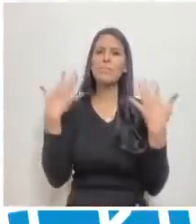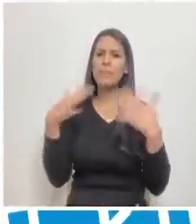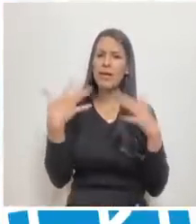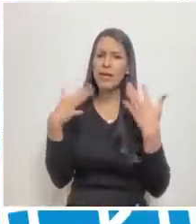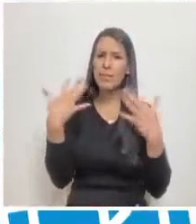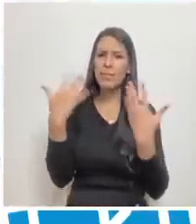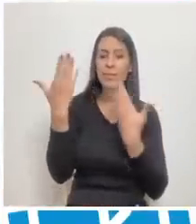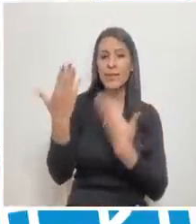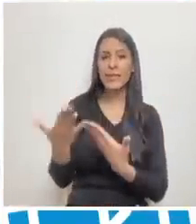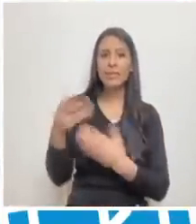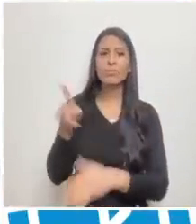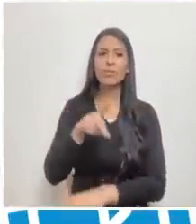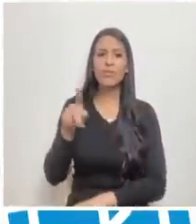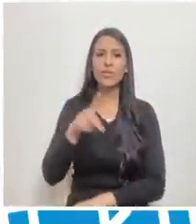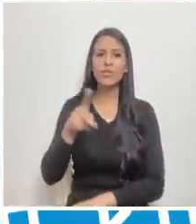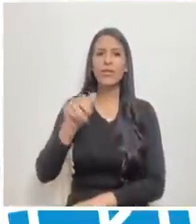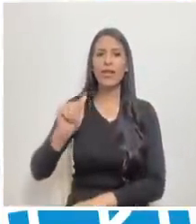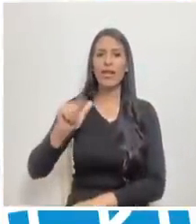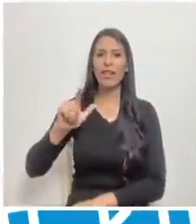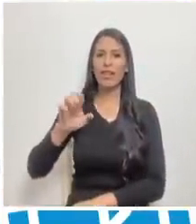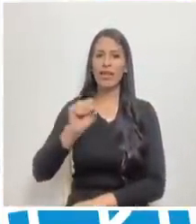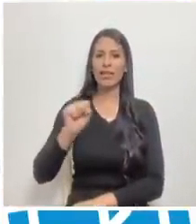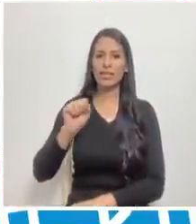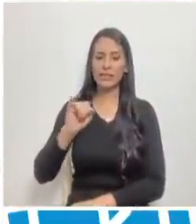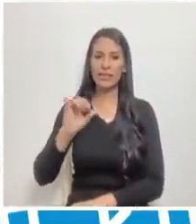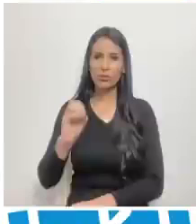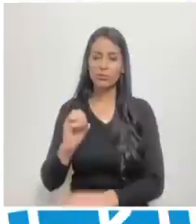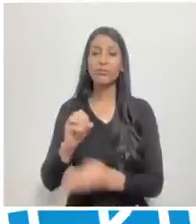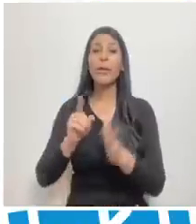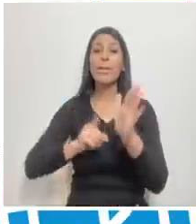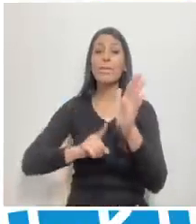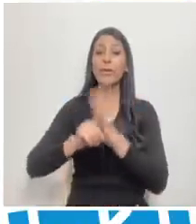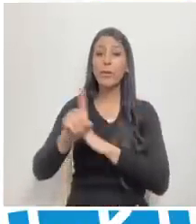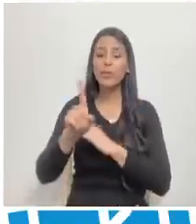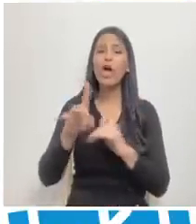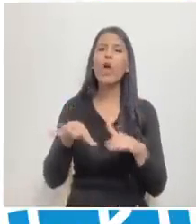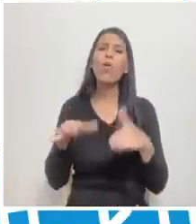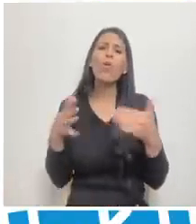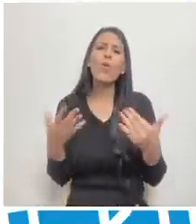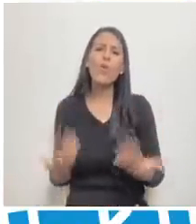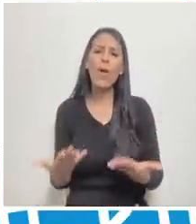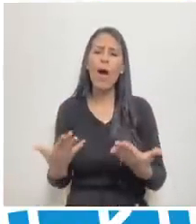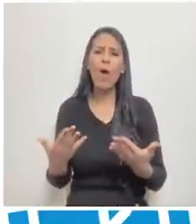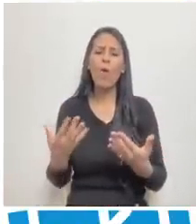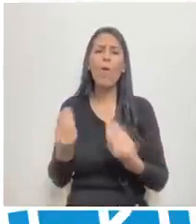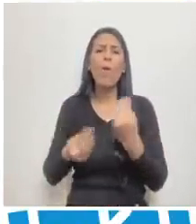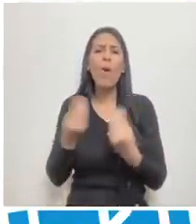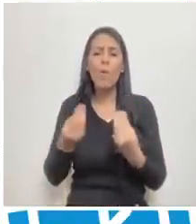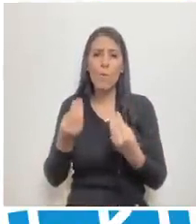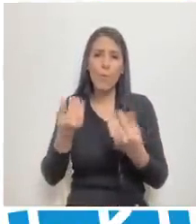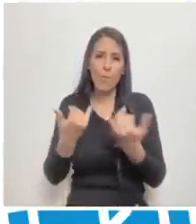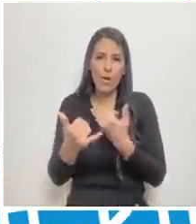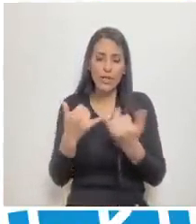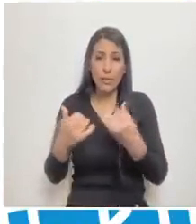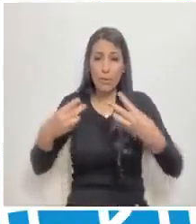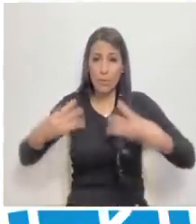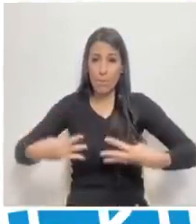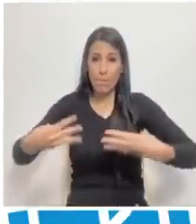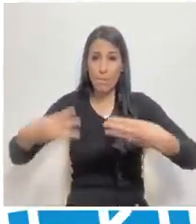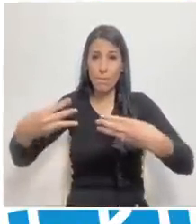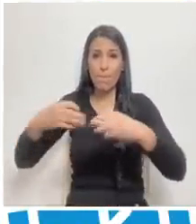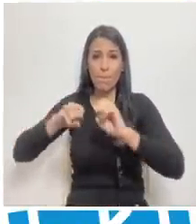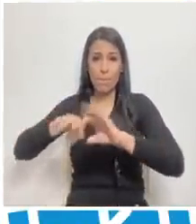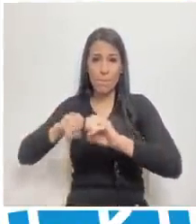Quais critérios foram utilizados pelo MEC para a escolha das instituições que participaram